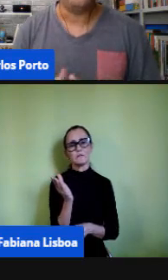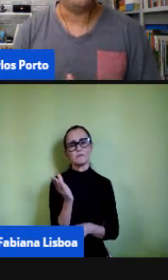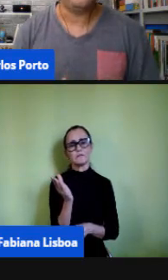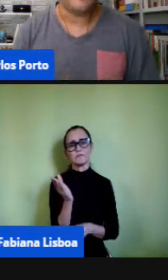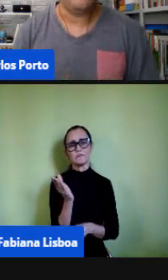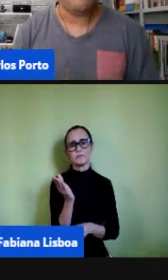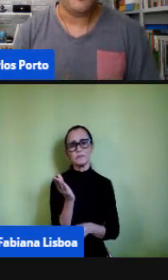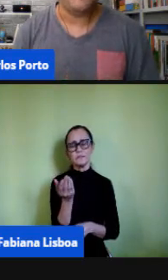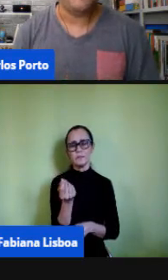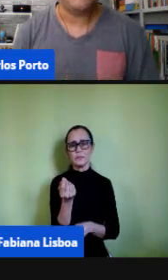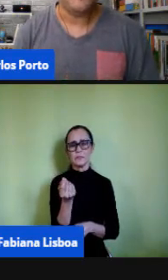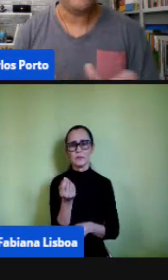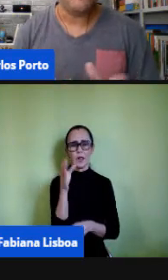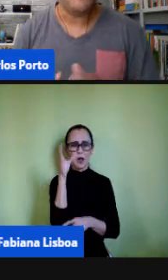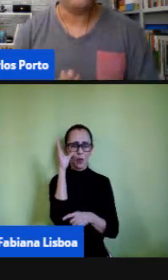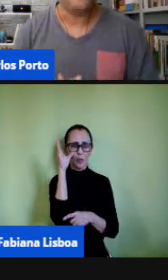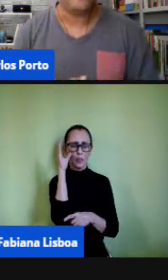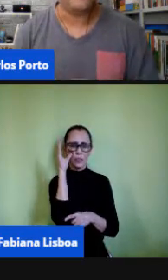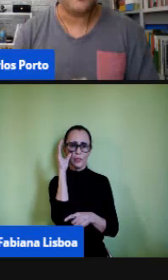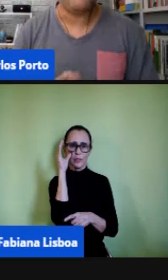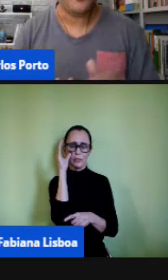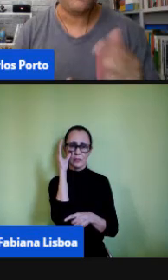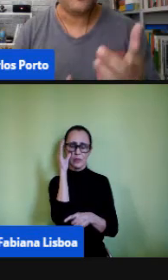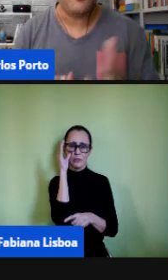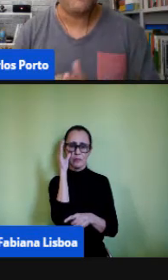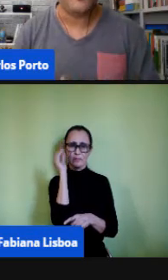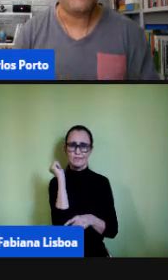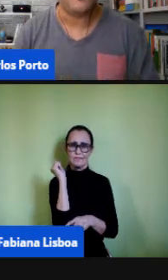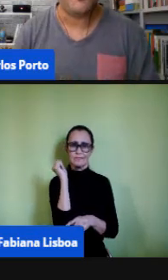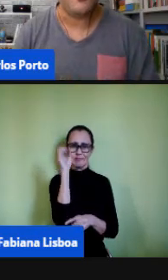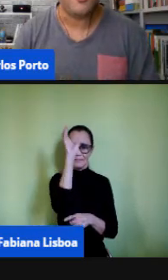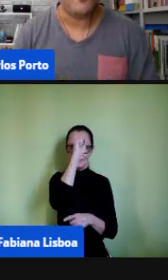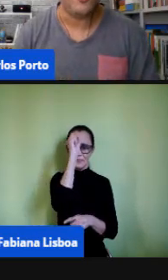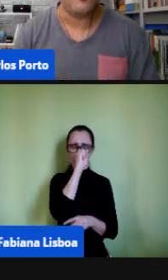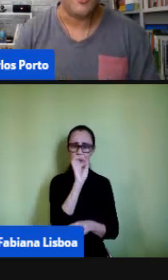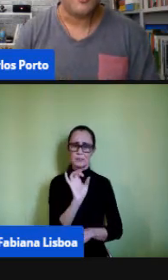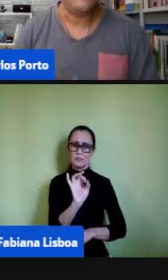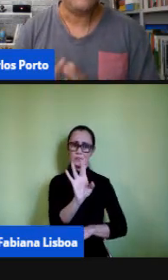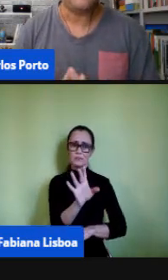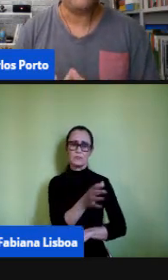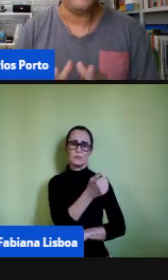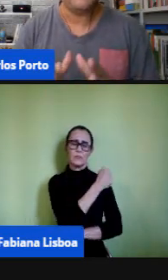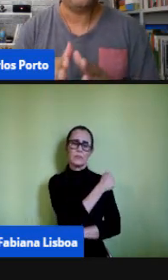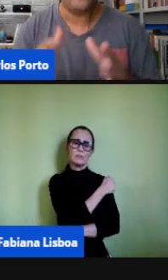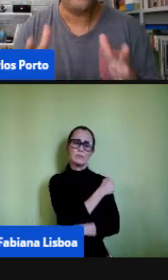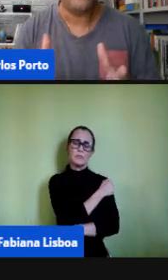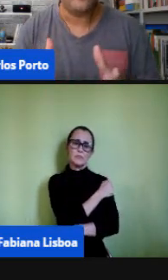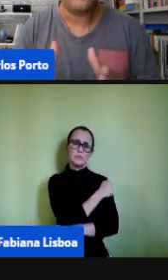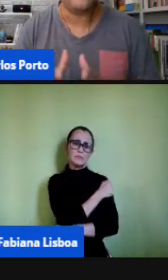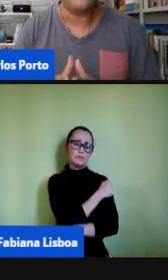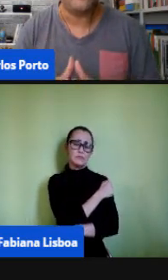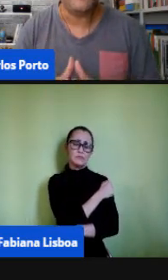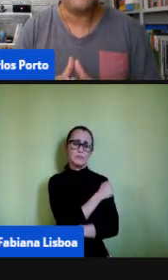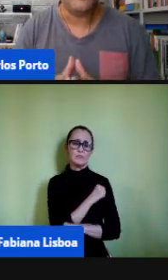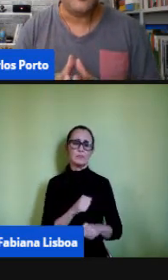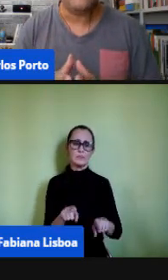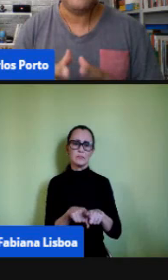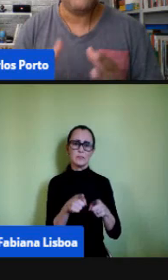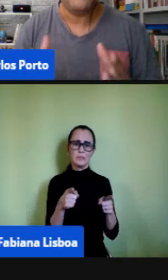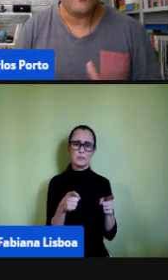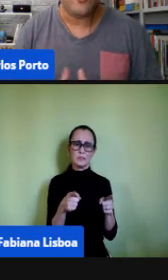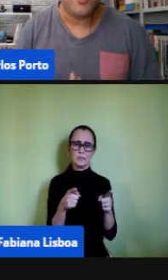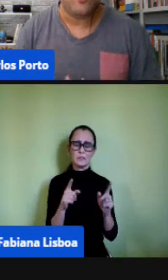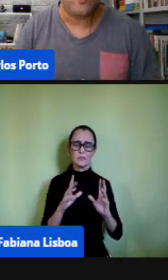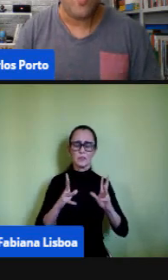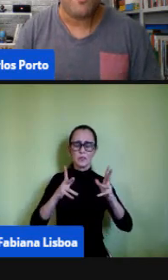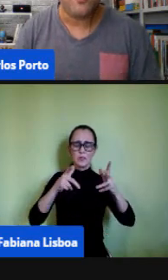trazer a curiosidade de aprender, não somente do estudante, porque nós também podemos aprender muito. De certa maneira, todos nós, nesse momento,